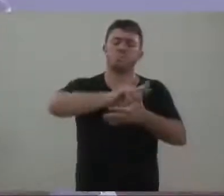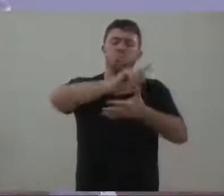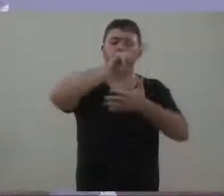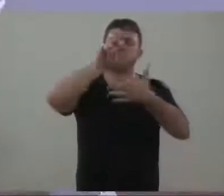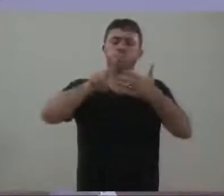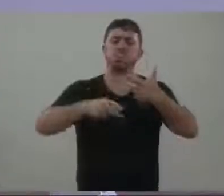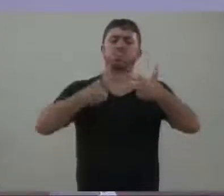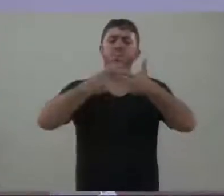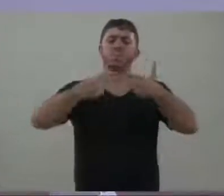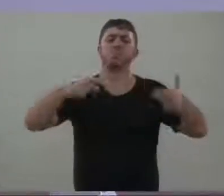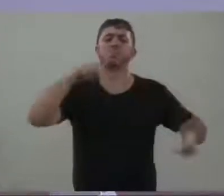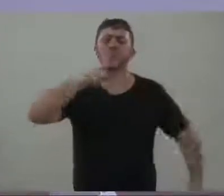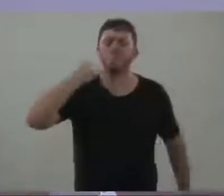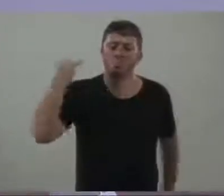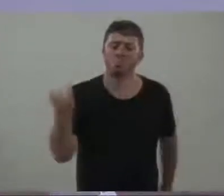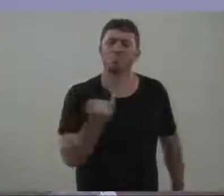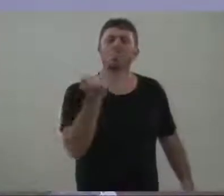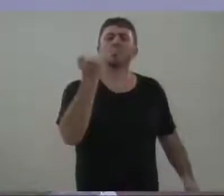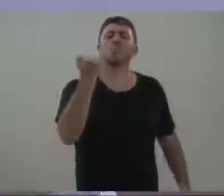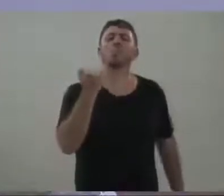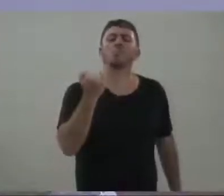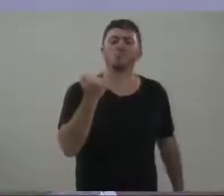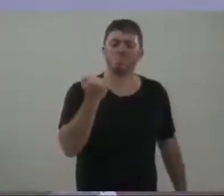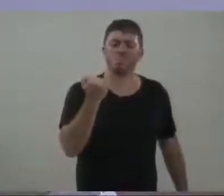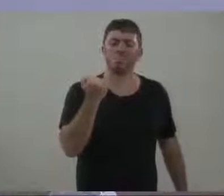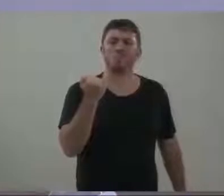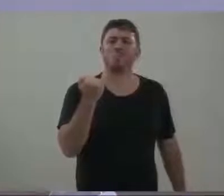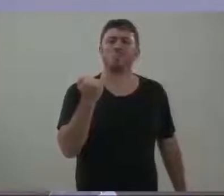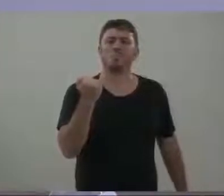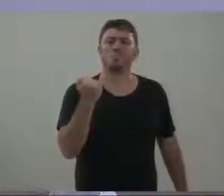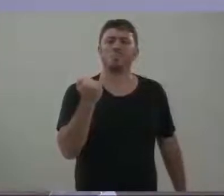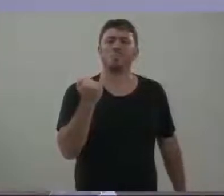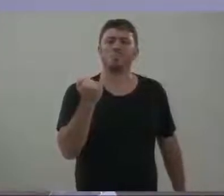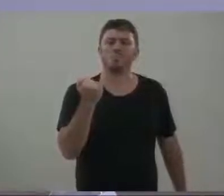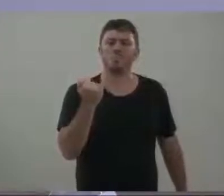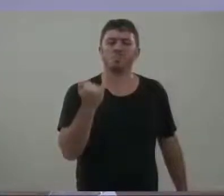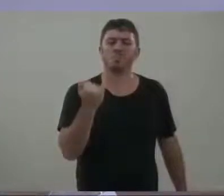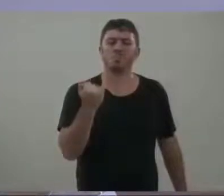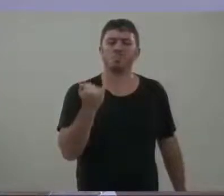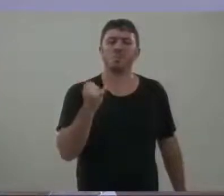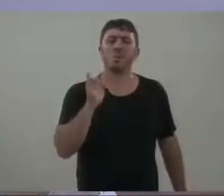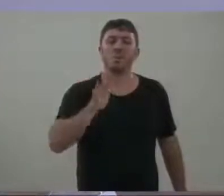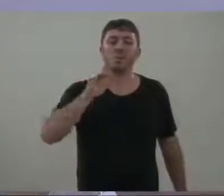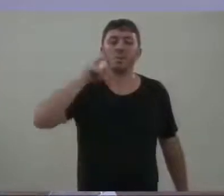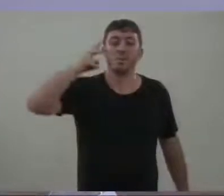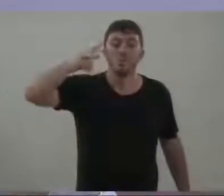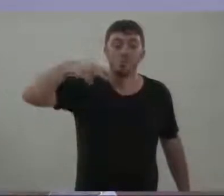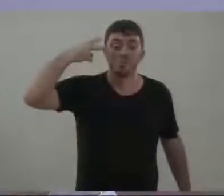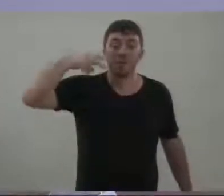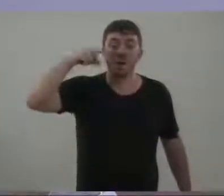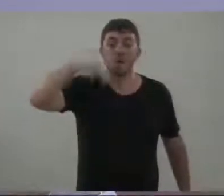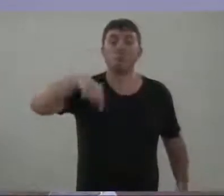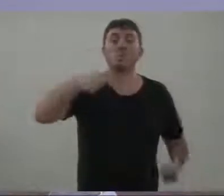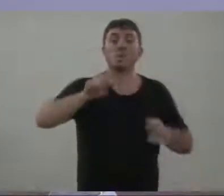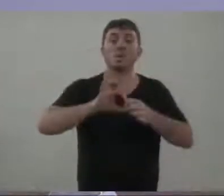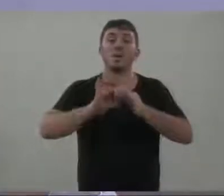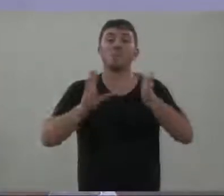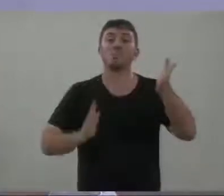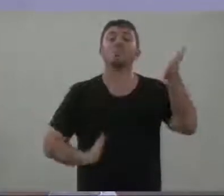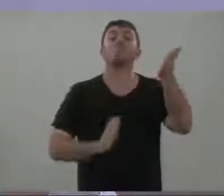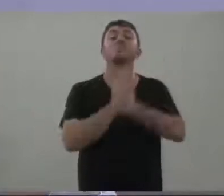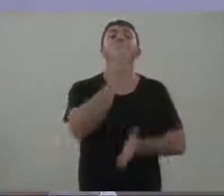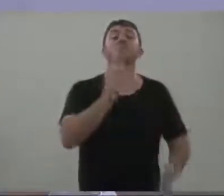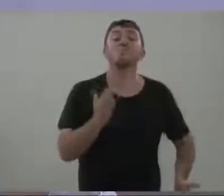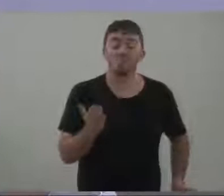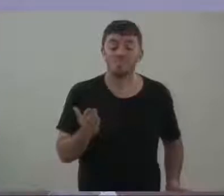para a cidade. Segunda entrada do distrito industrial passou por essa casa. Os vereadores teve que aprovar aqui.